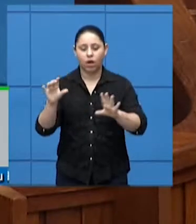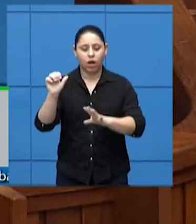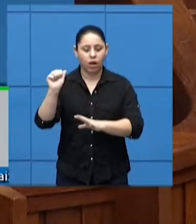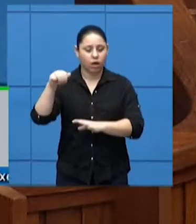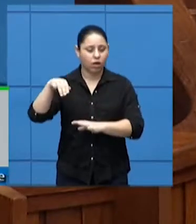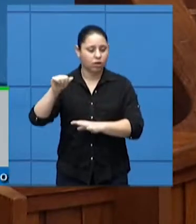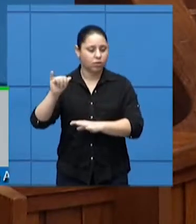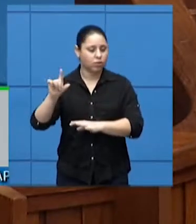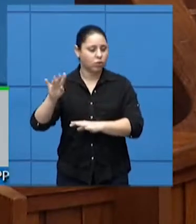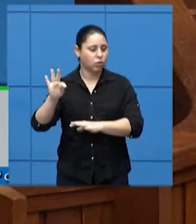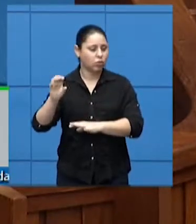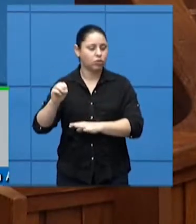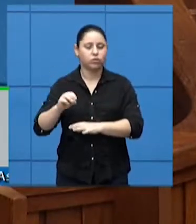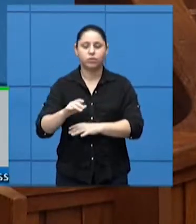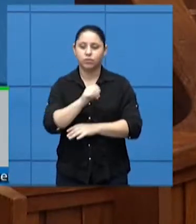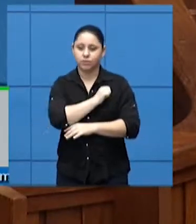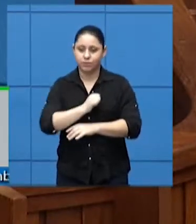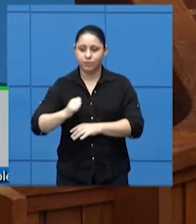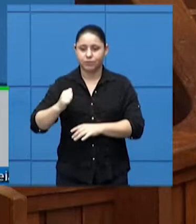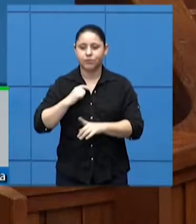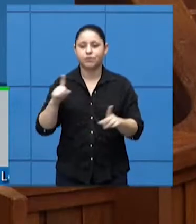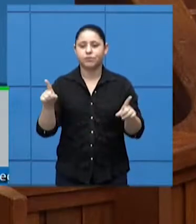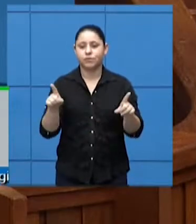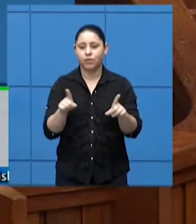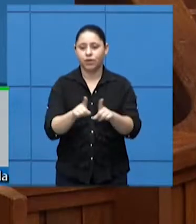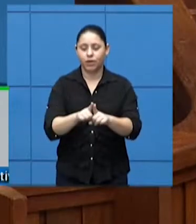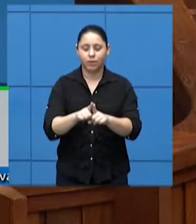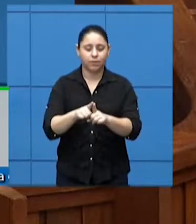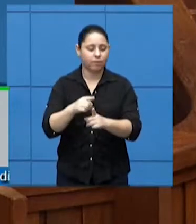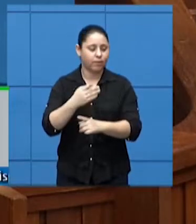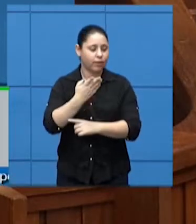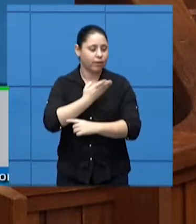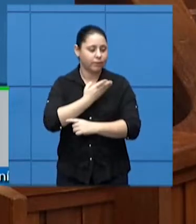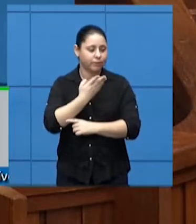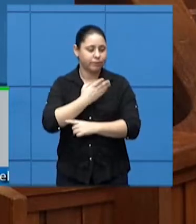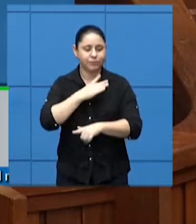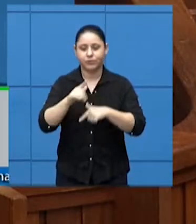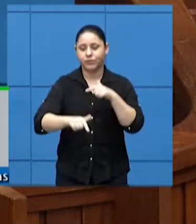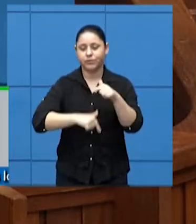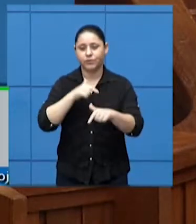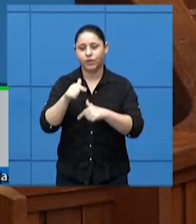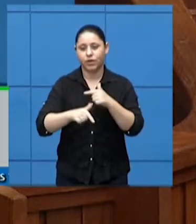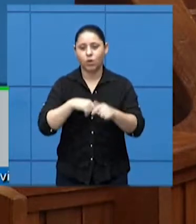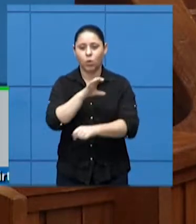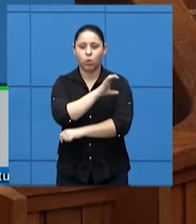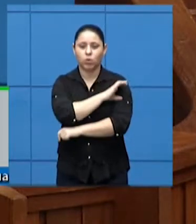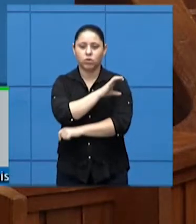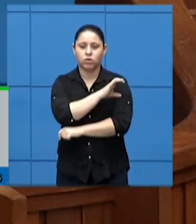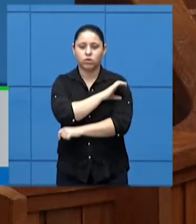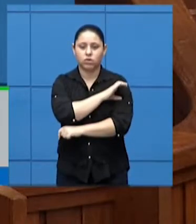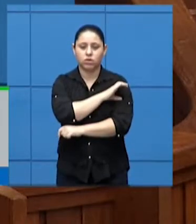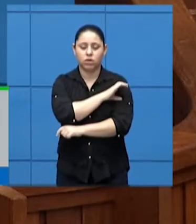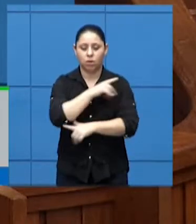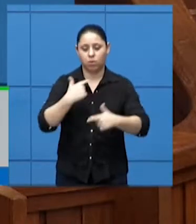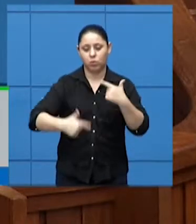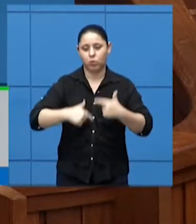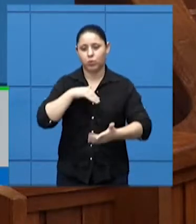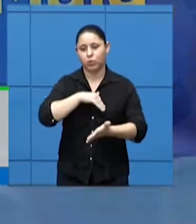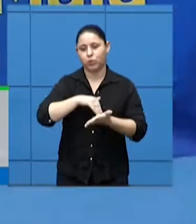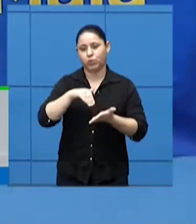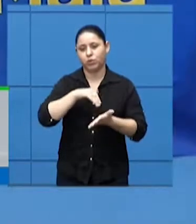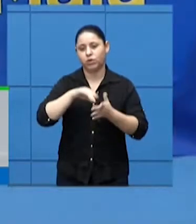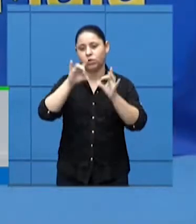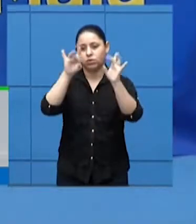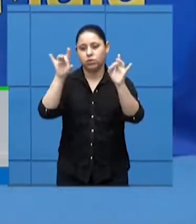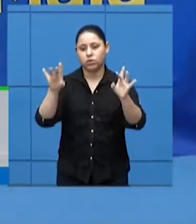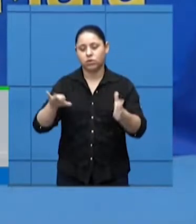Silva, Adriana Baitendorp, também colega de trabalho, coordenadora de Políticas de Educação